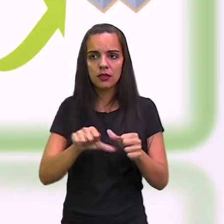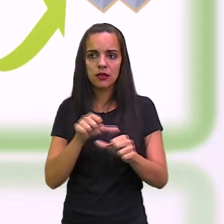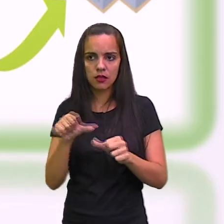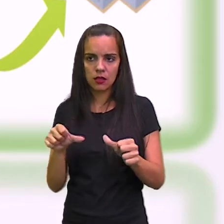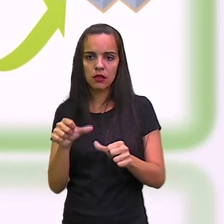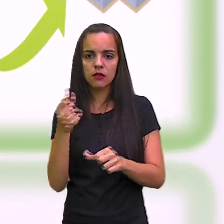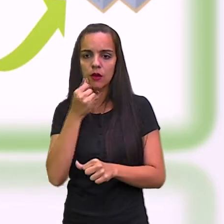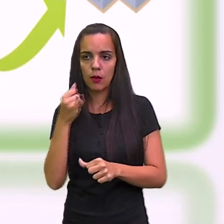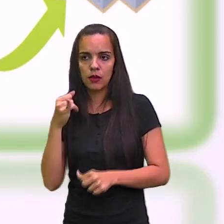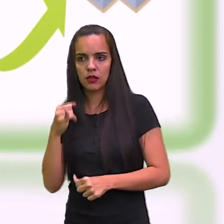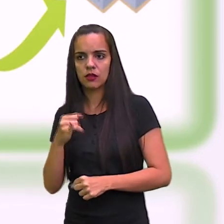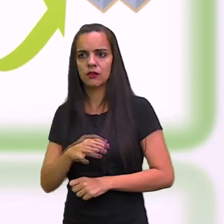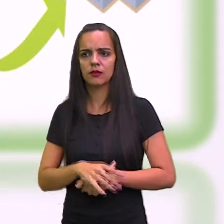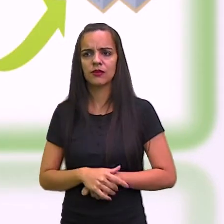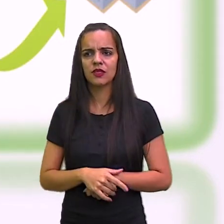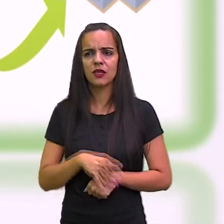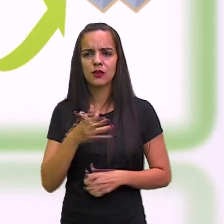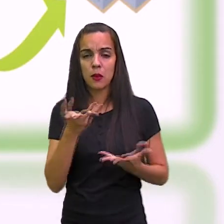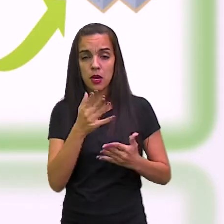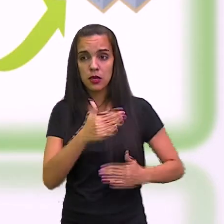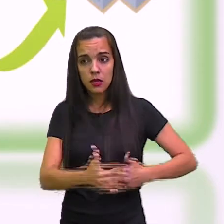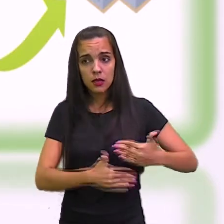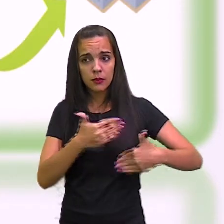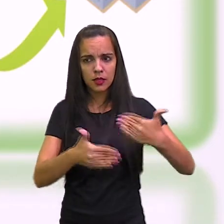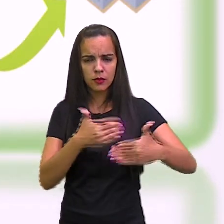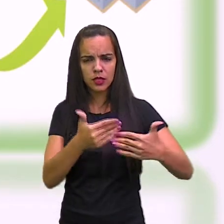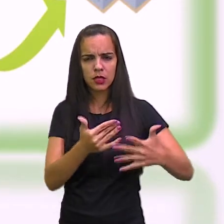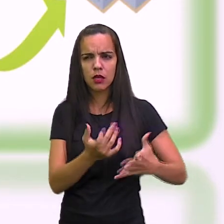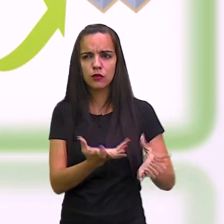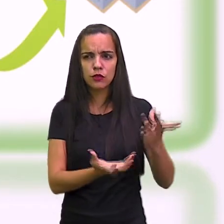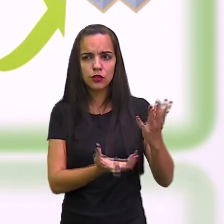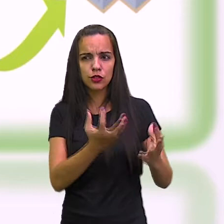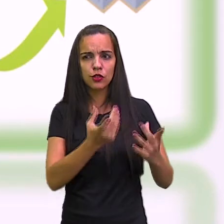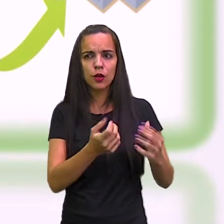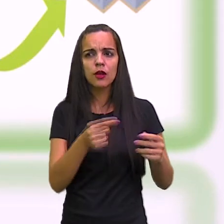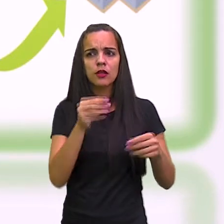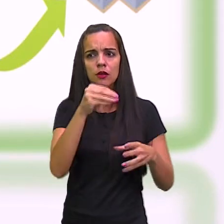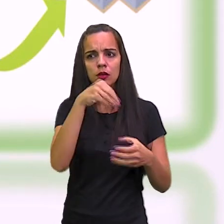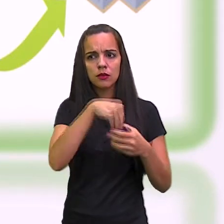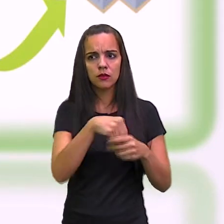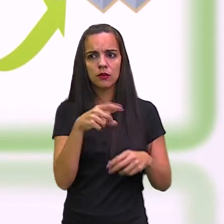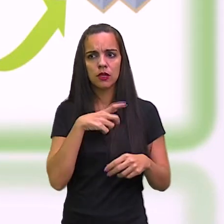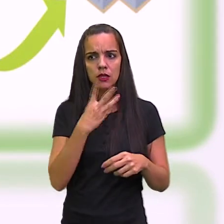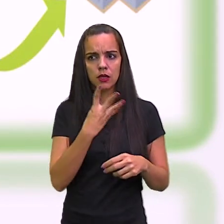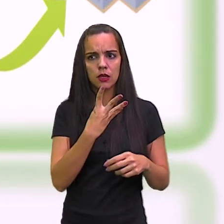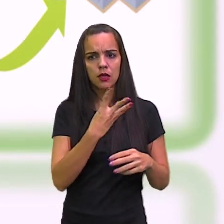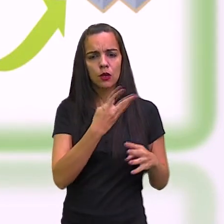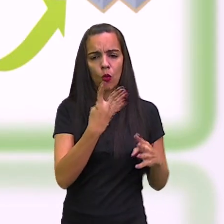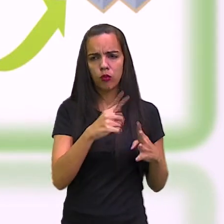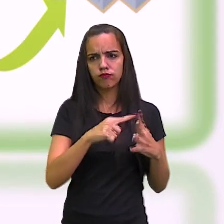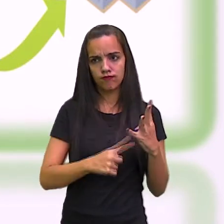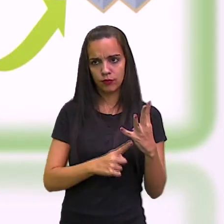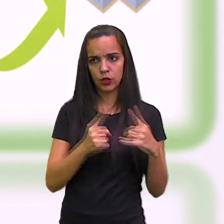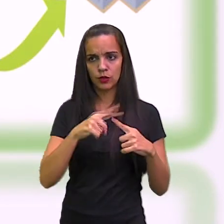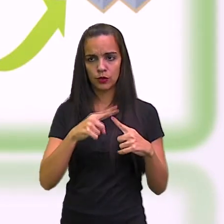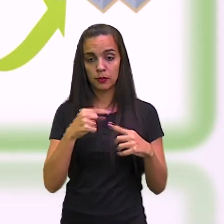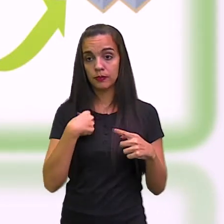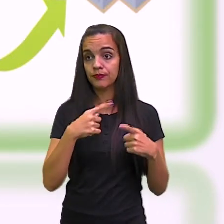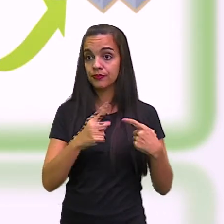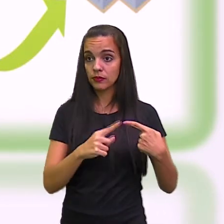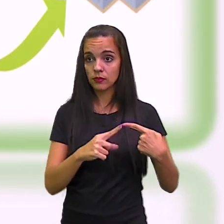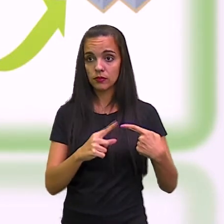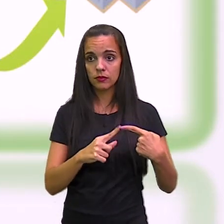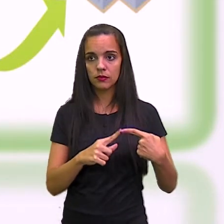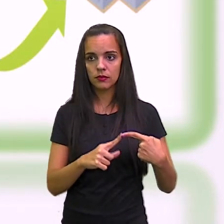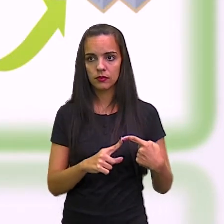em energia. Esse processo de queima pode ser realizado de 4 maneiras. Primeiro,